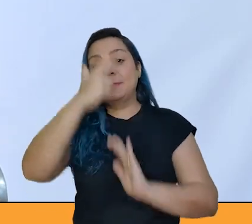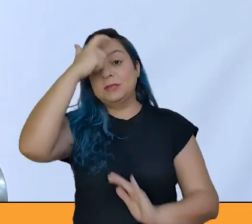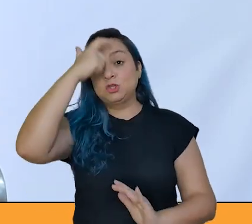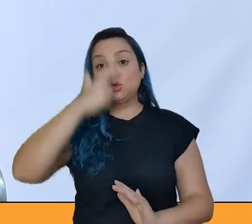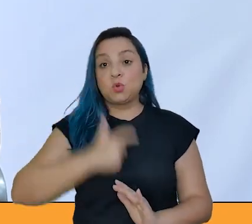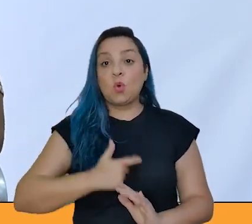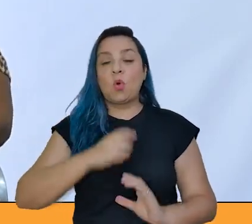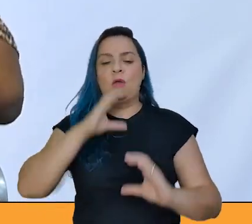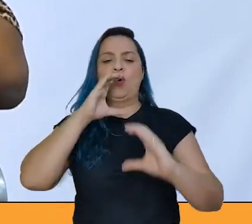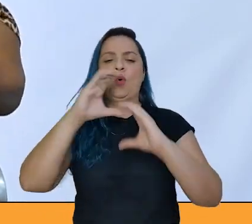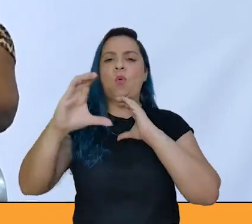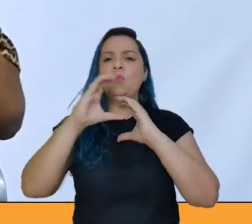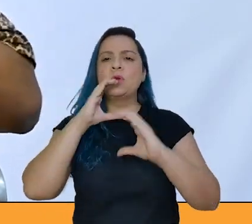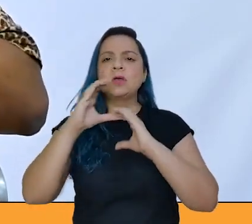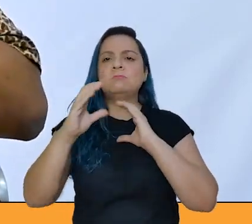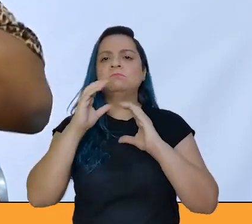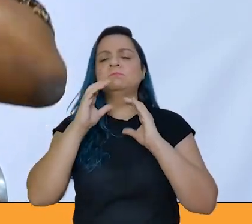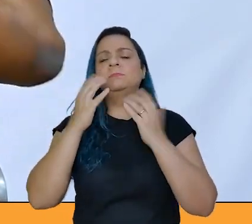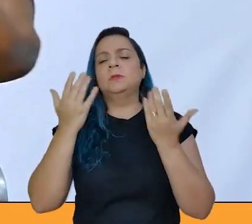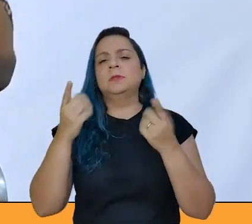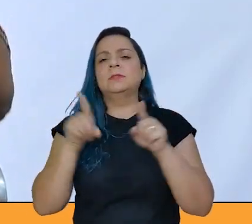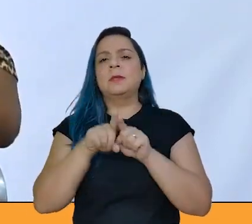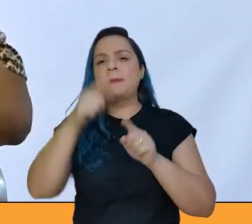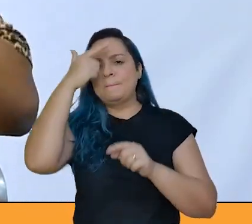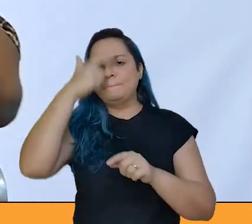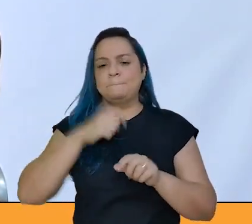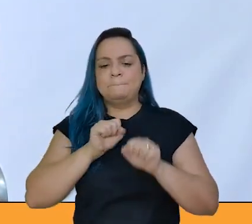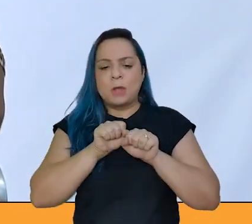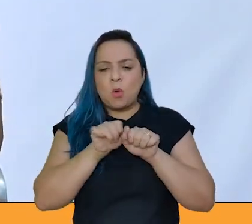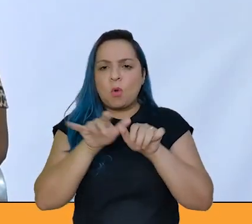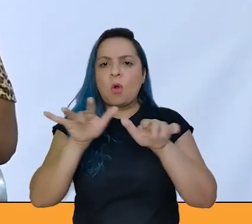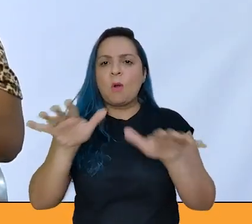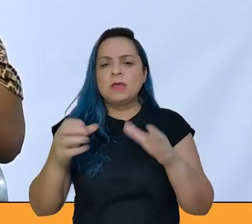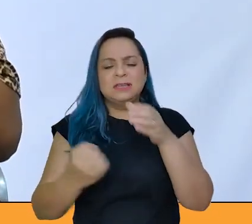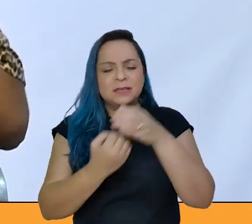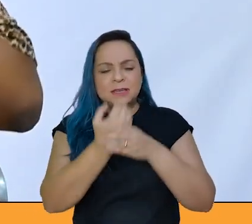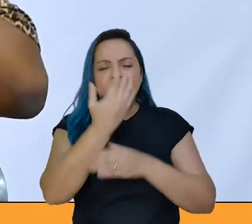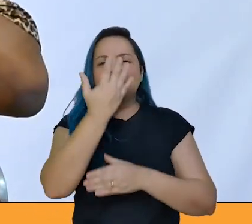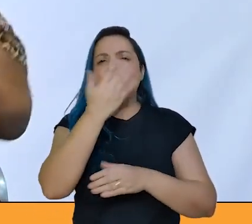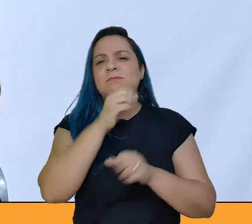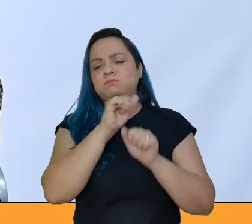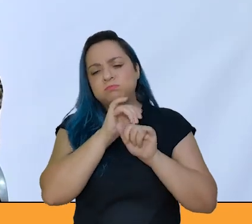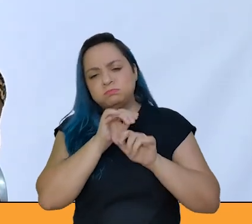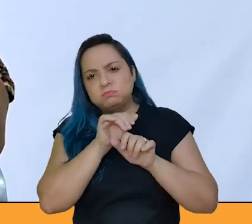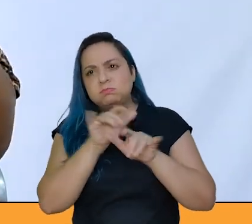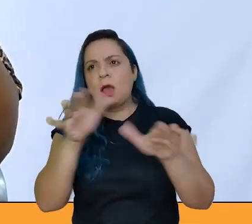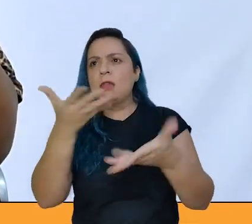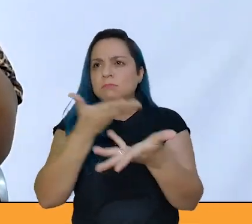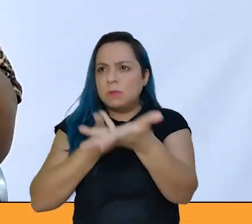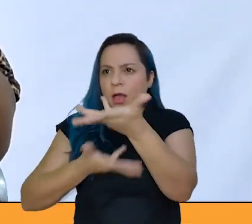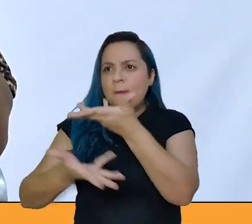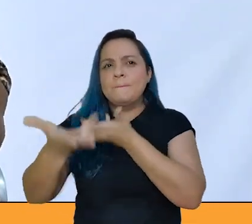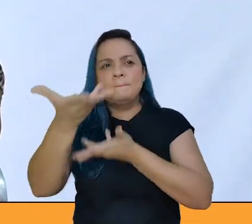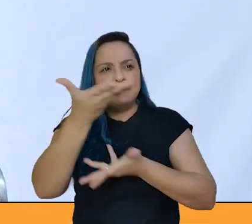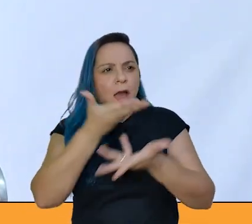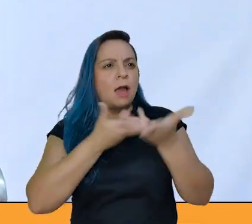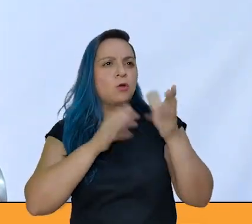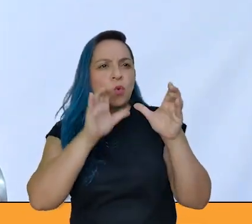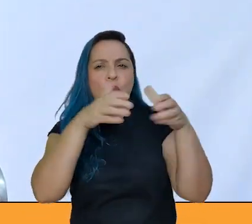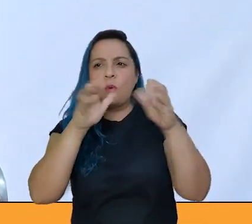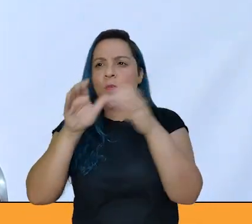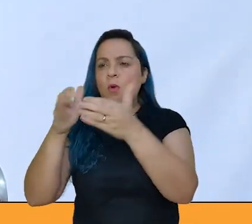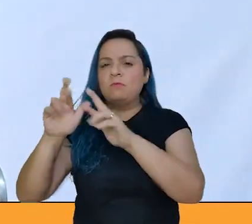enquanto uma comunicadora, enquanto uma pessoa que compartilha e cria processos, compartilha com diversos grupos